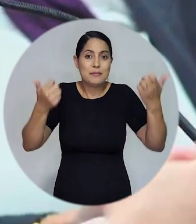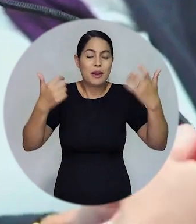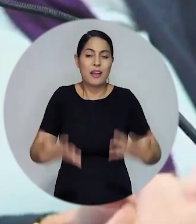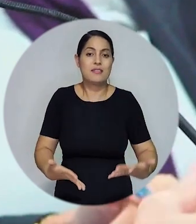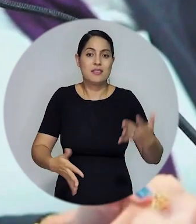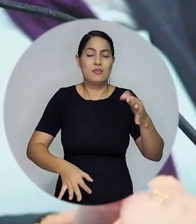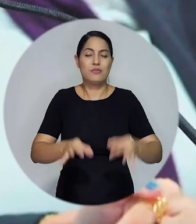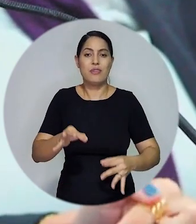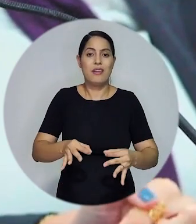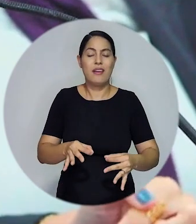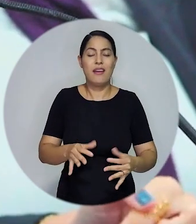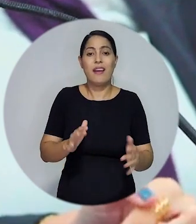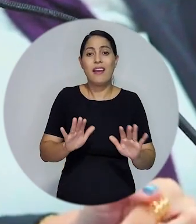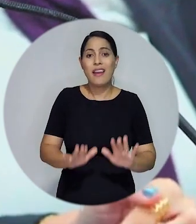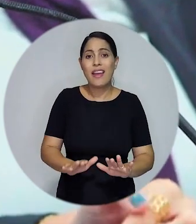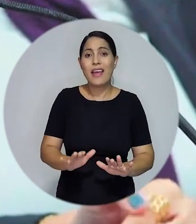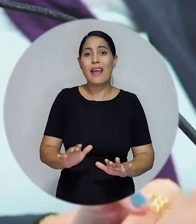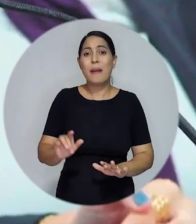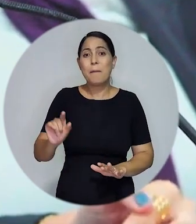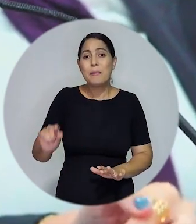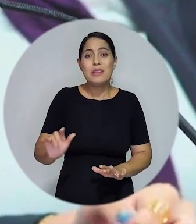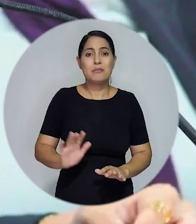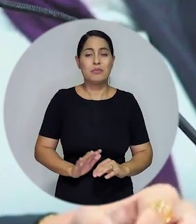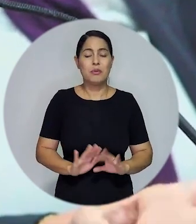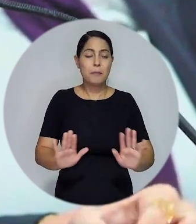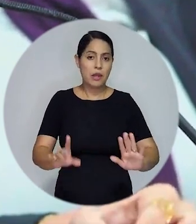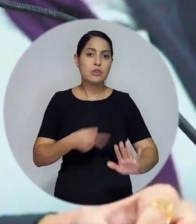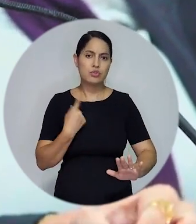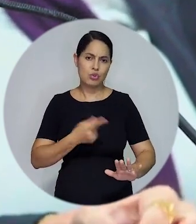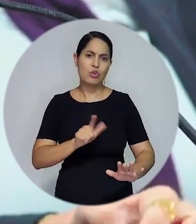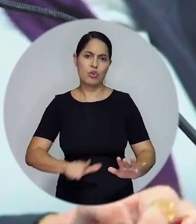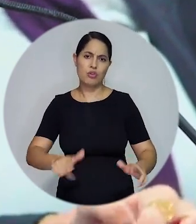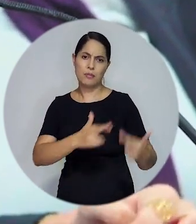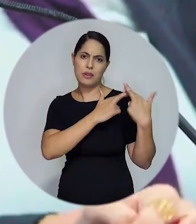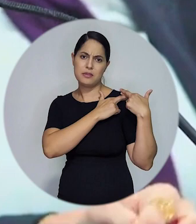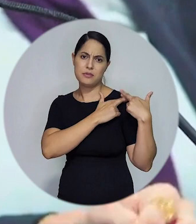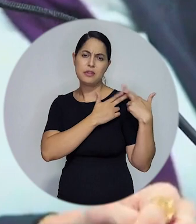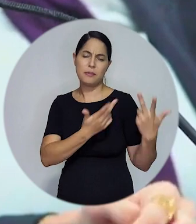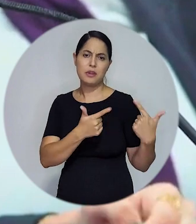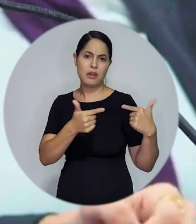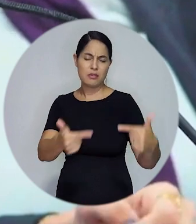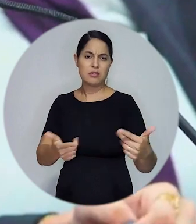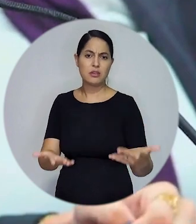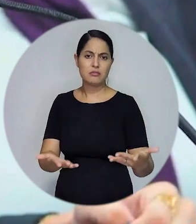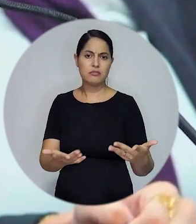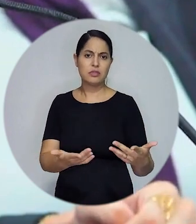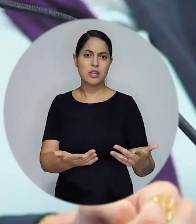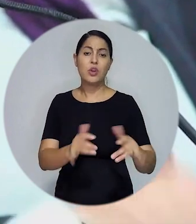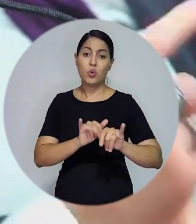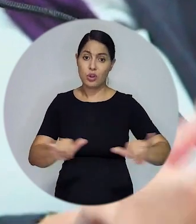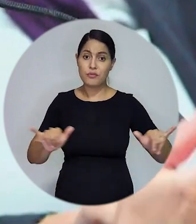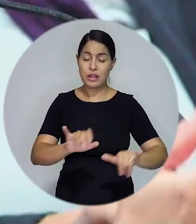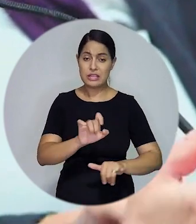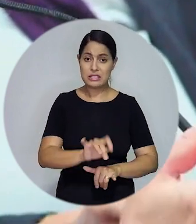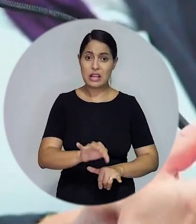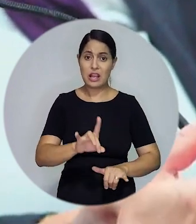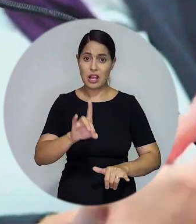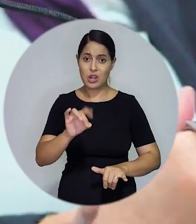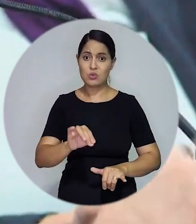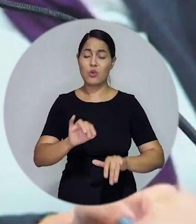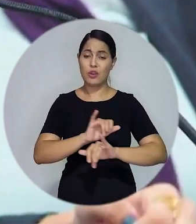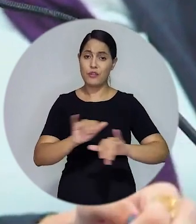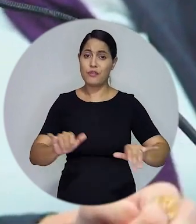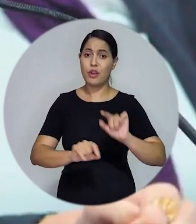né? Os estudos mostram que é um percentual mínimo e isso tem que ser discutido pela responsabilidade do Estado que eu digo lato